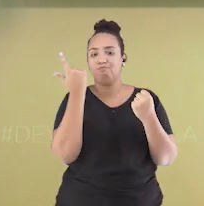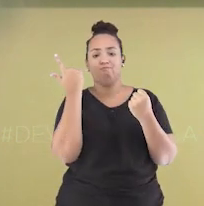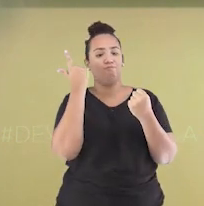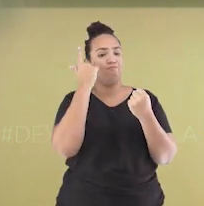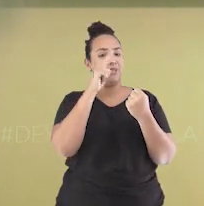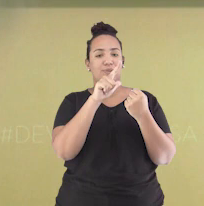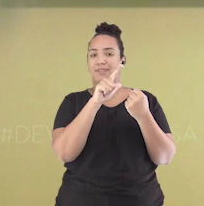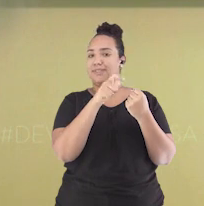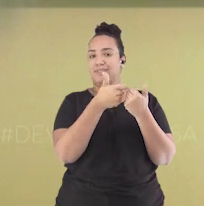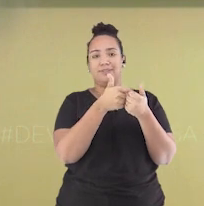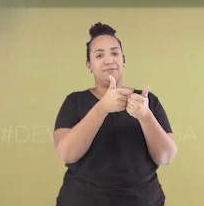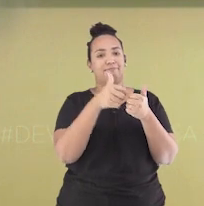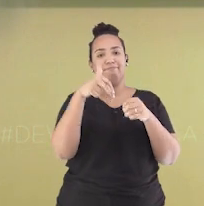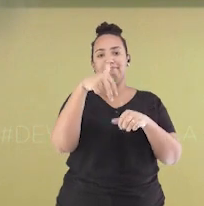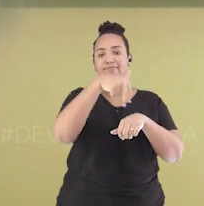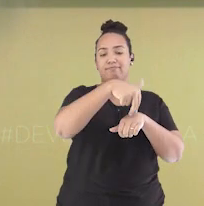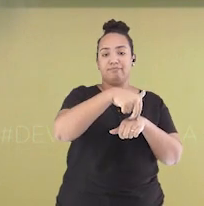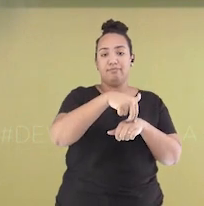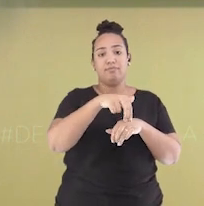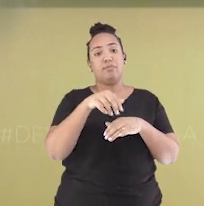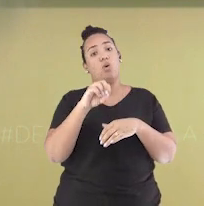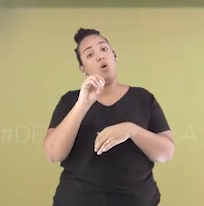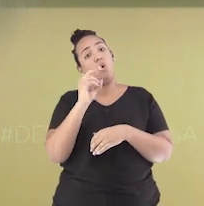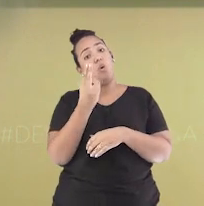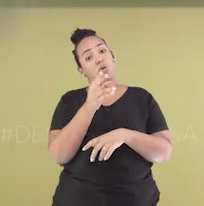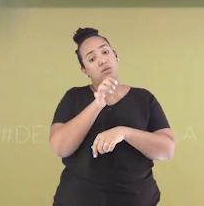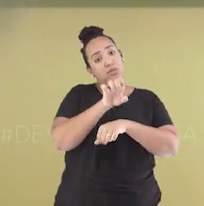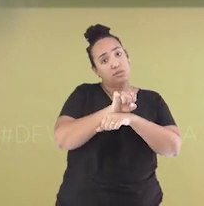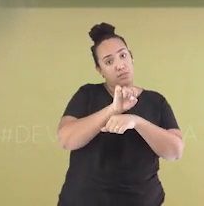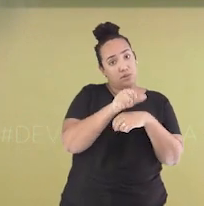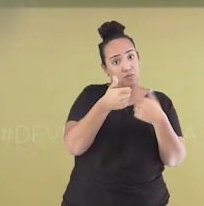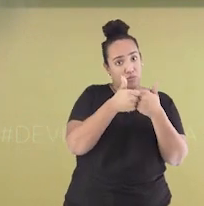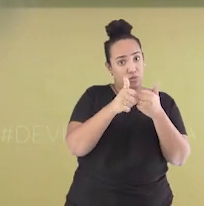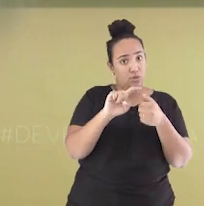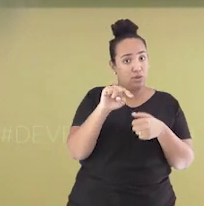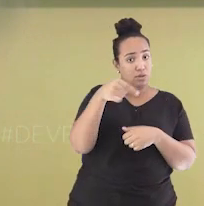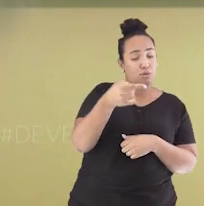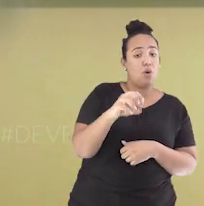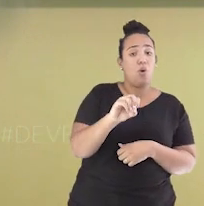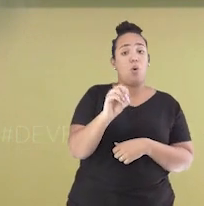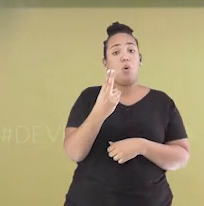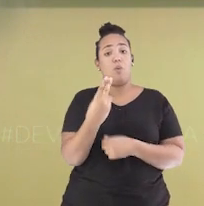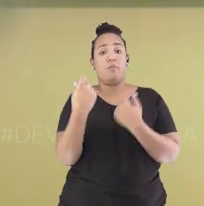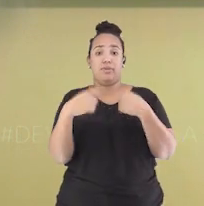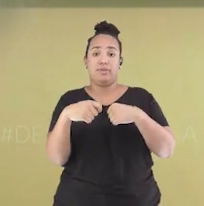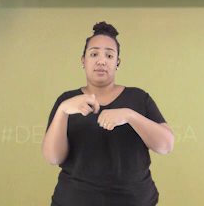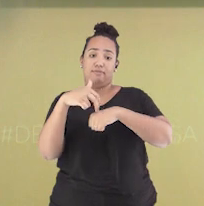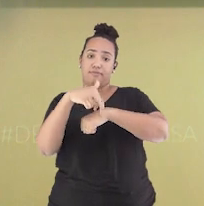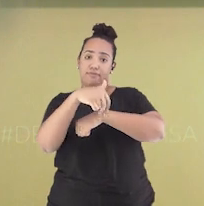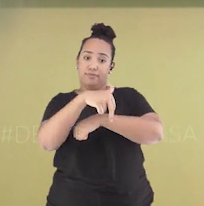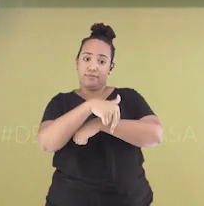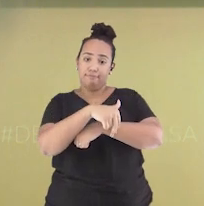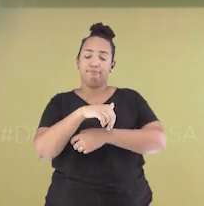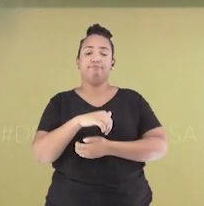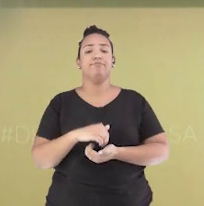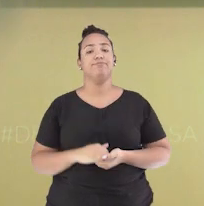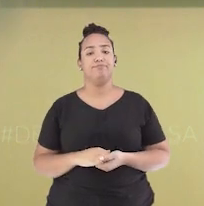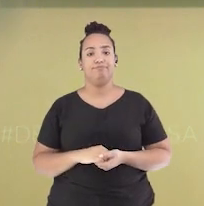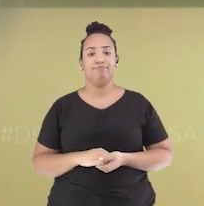não conseguiu alcançá-lo a tempo. Sendo assim, ou esperava o próximo ônibus, ou teria de ir andando e chegaria